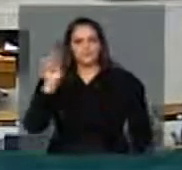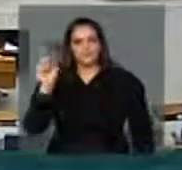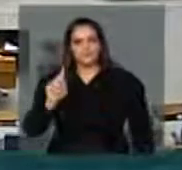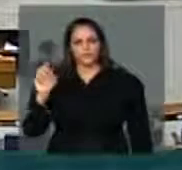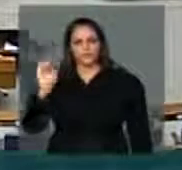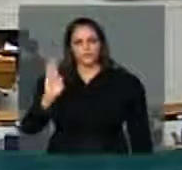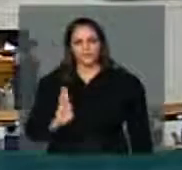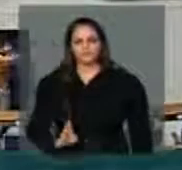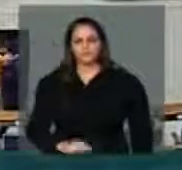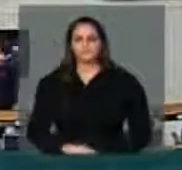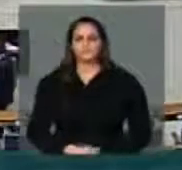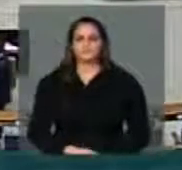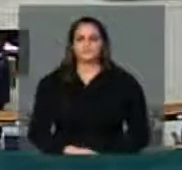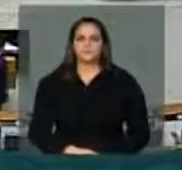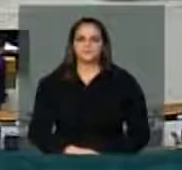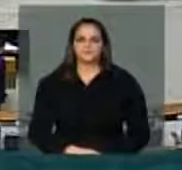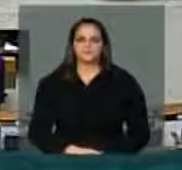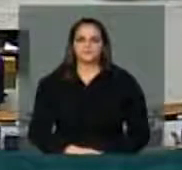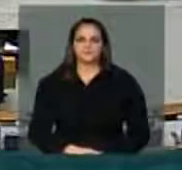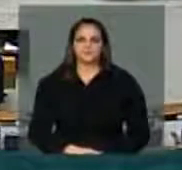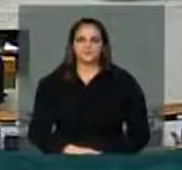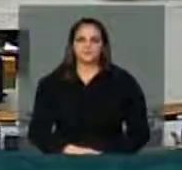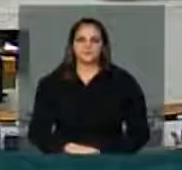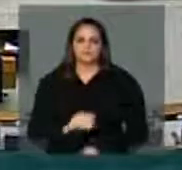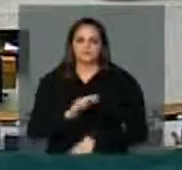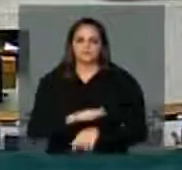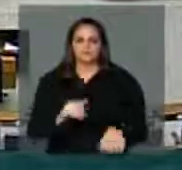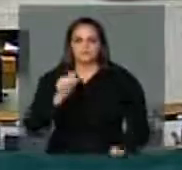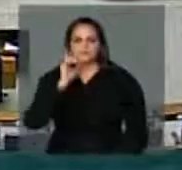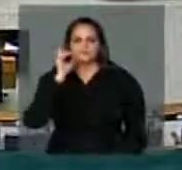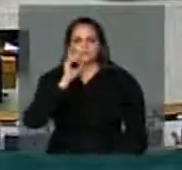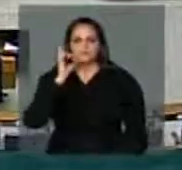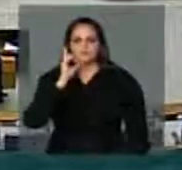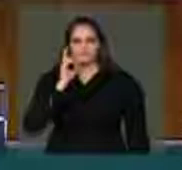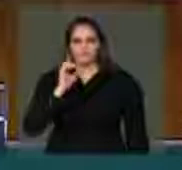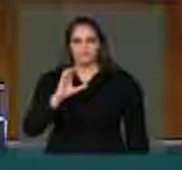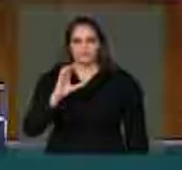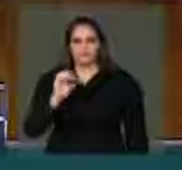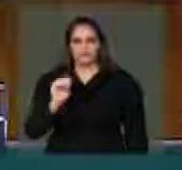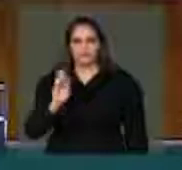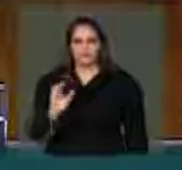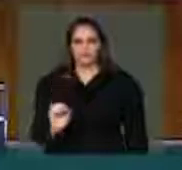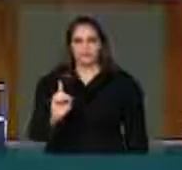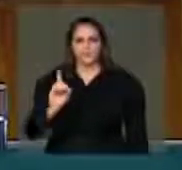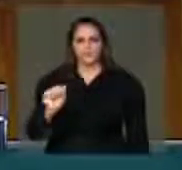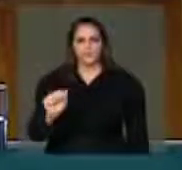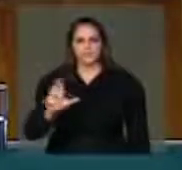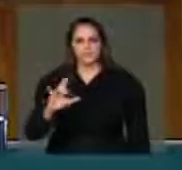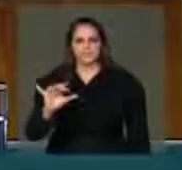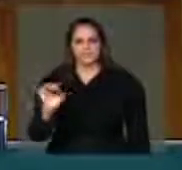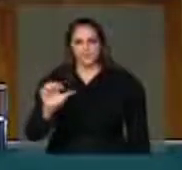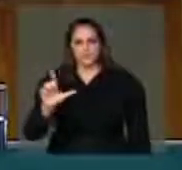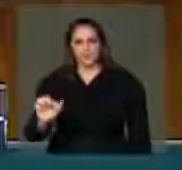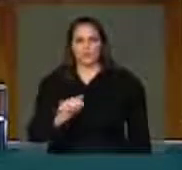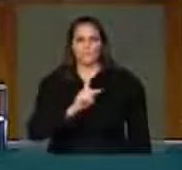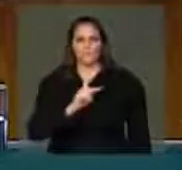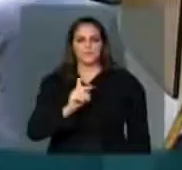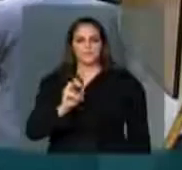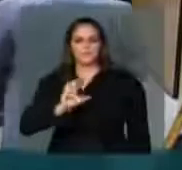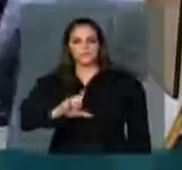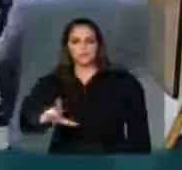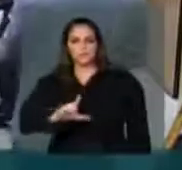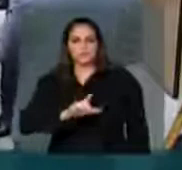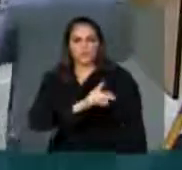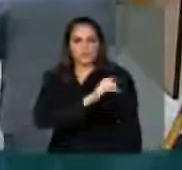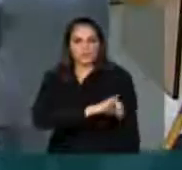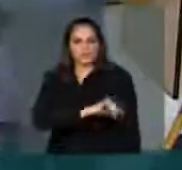expediente, o penúltimo orador inscrito, nobre deputado Cabo Daciolo, PSOL Rio de Janeiro.